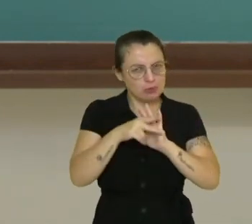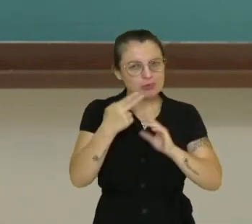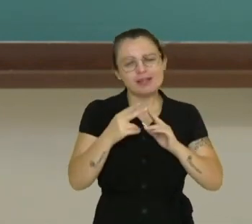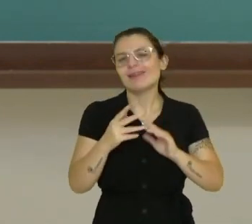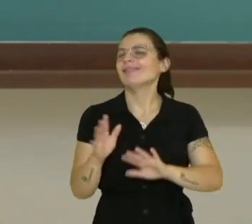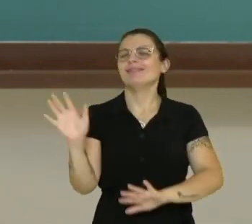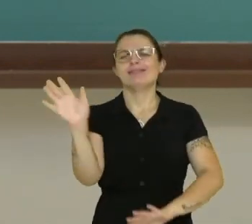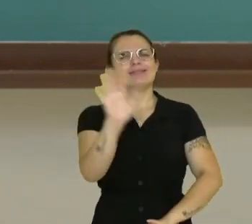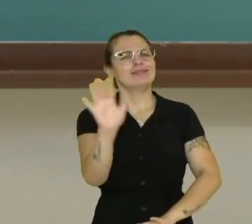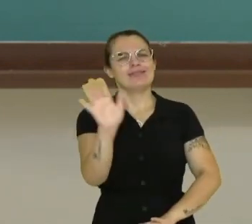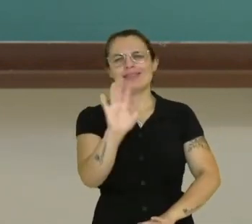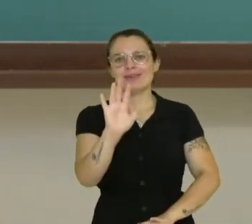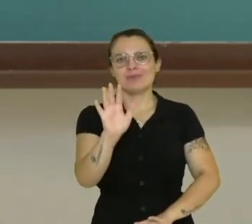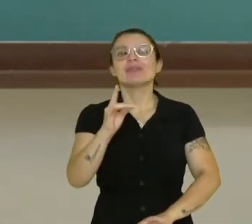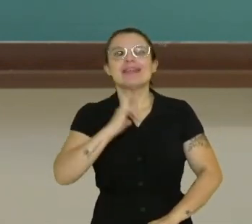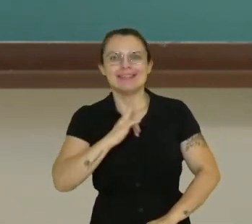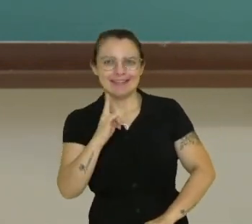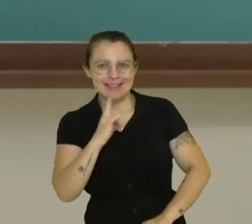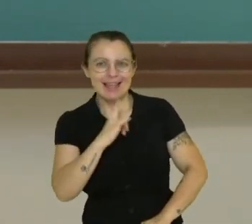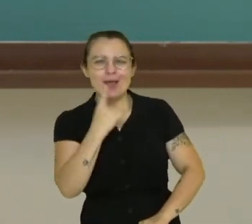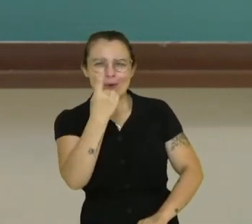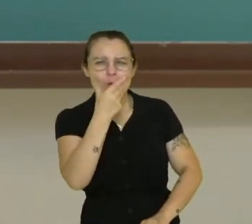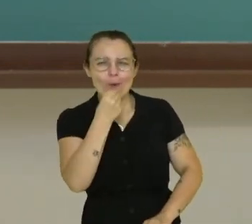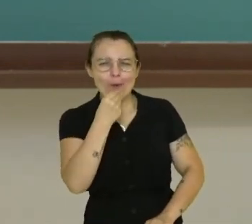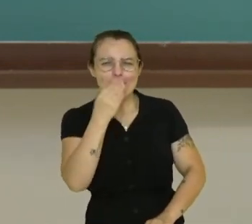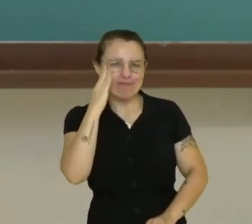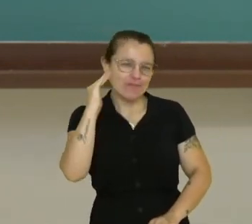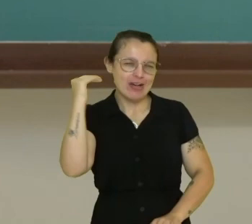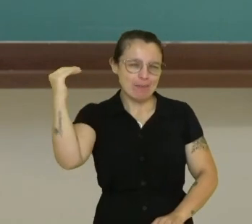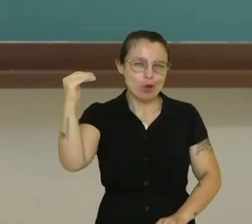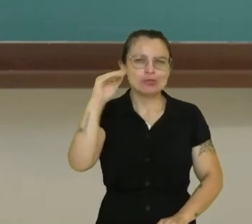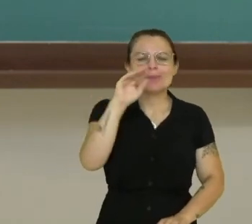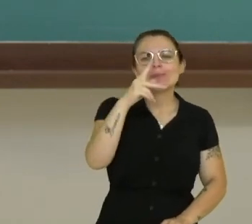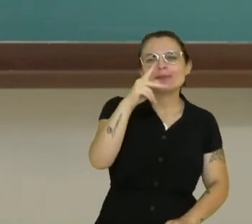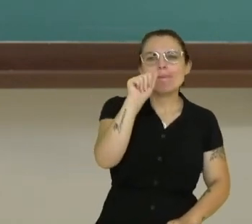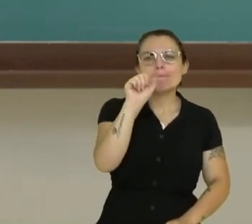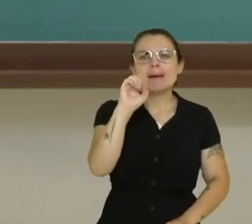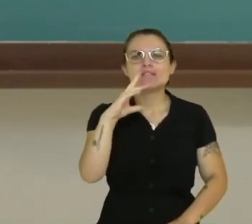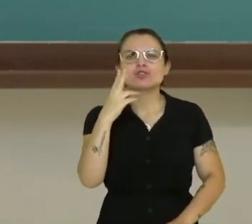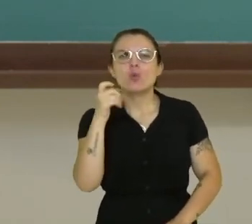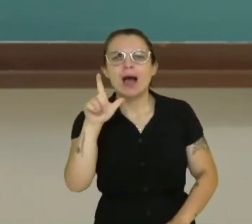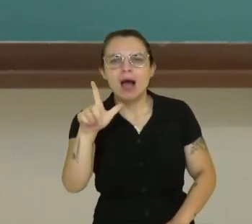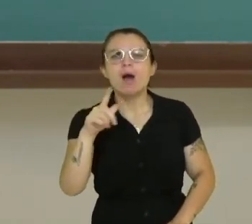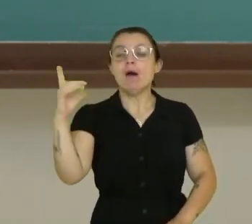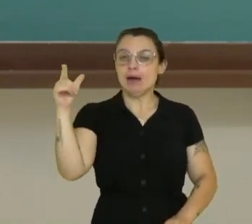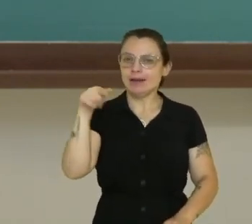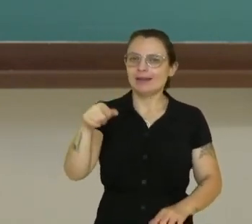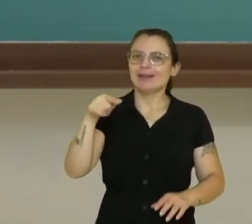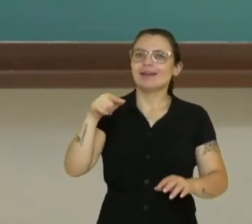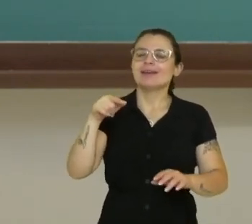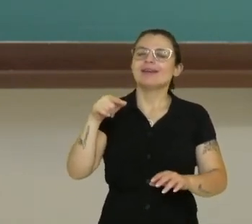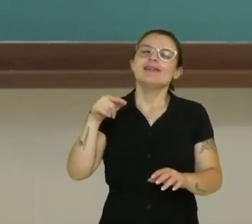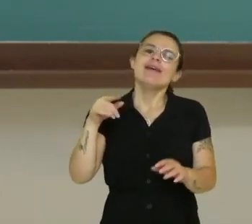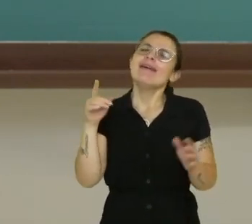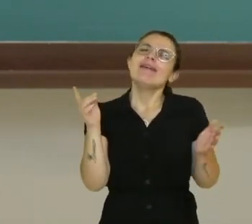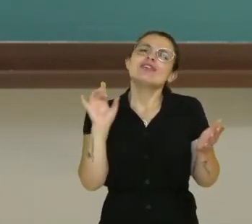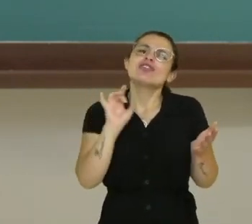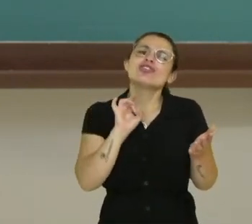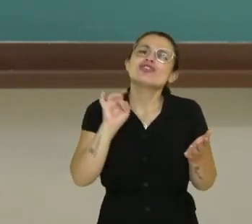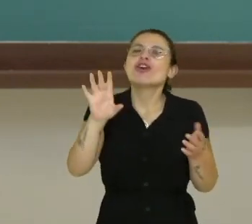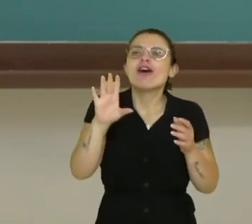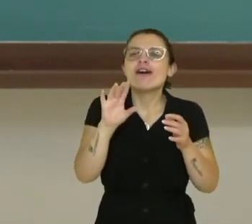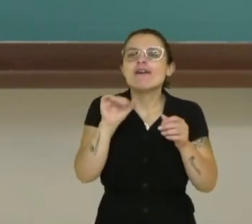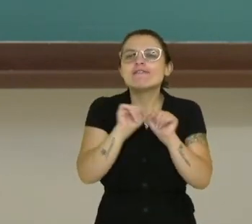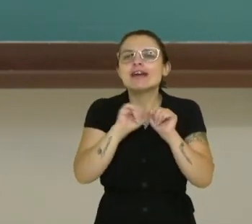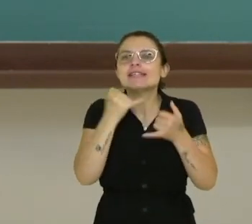Hermeto Pascoal que brinca com a possibilidade de novas sonoridades, explorando utensílios como bacia,